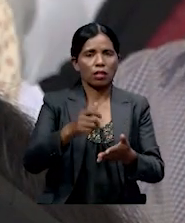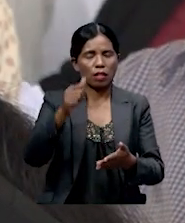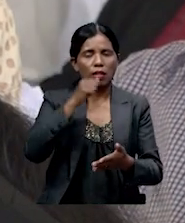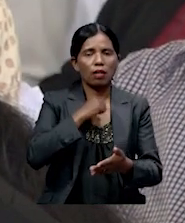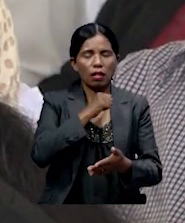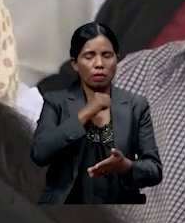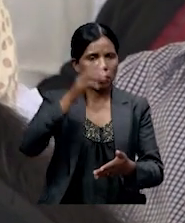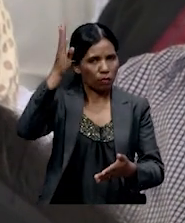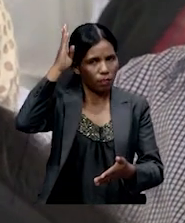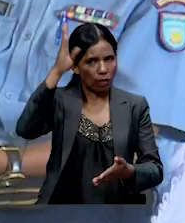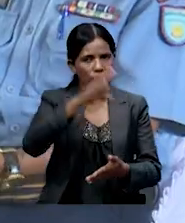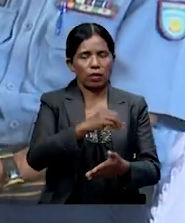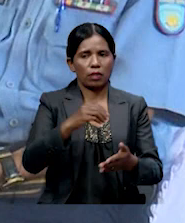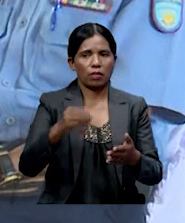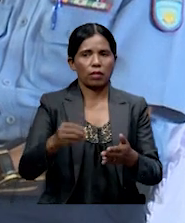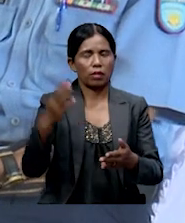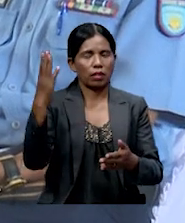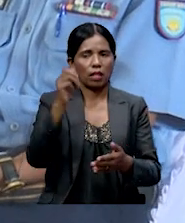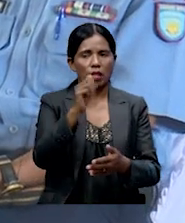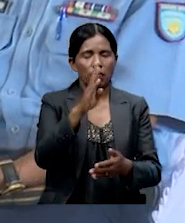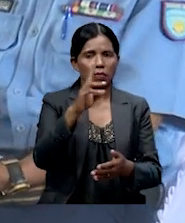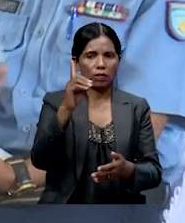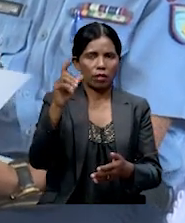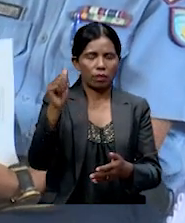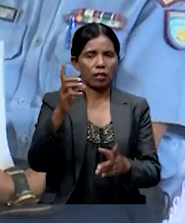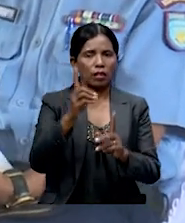Al-Azhar Ahmad Al-Tiab e Abu Dhabi Lorong Hat,